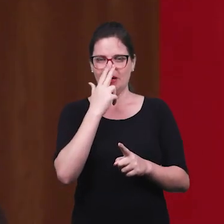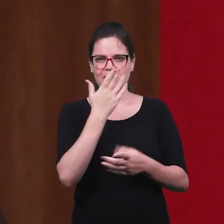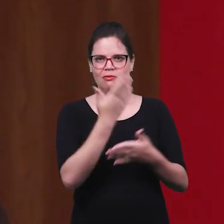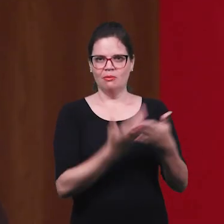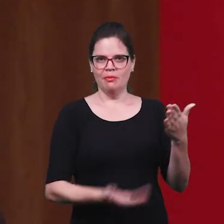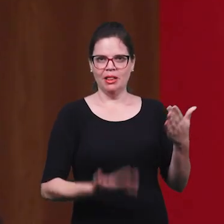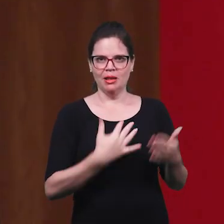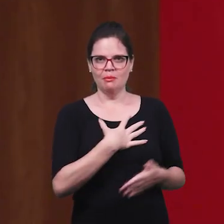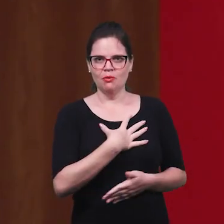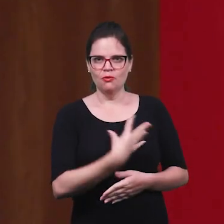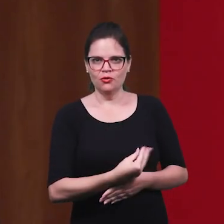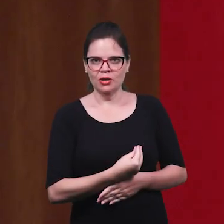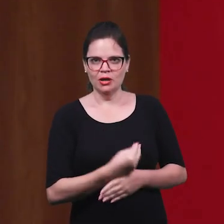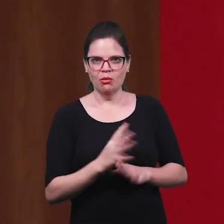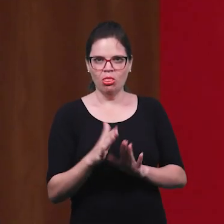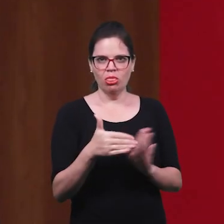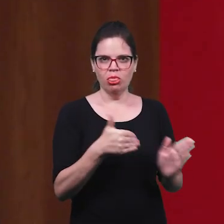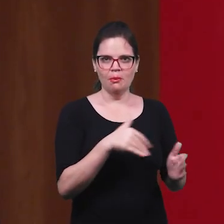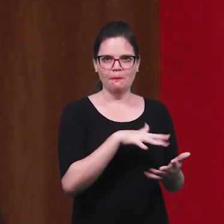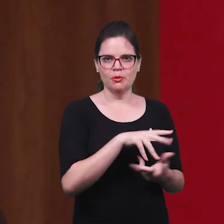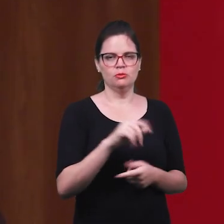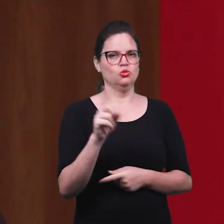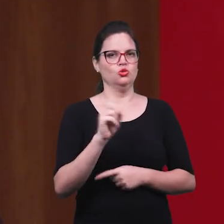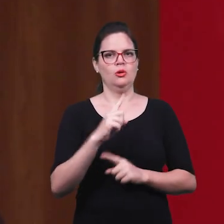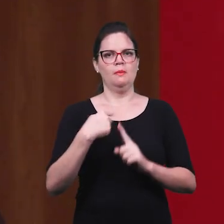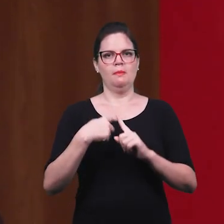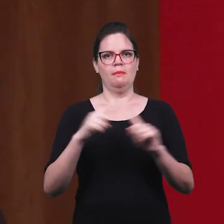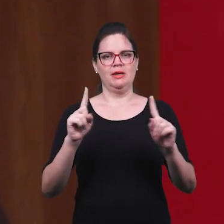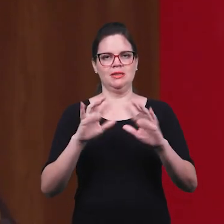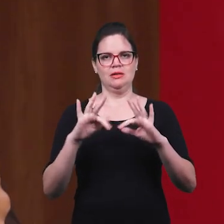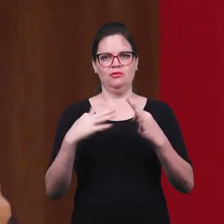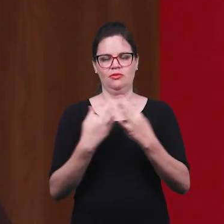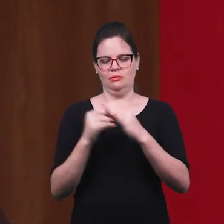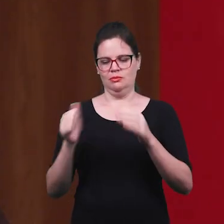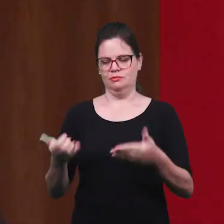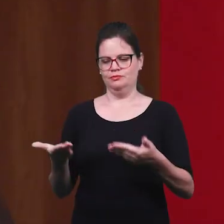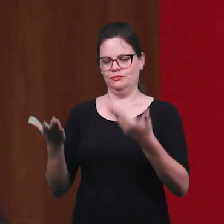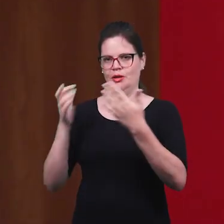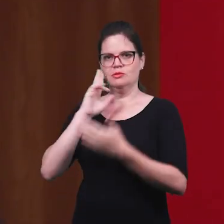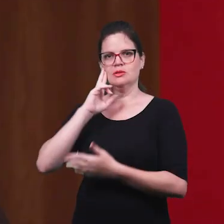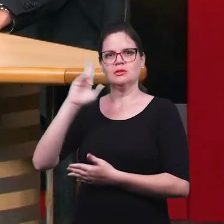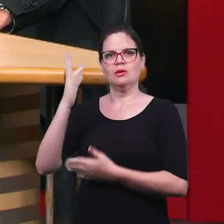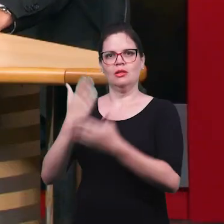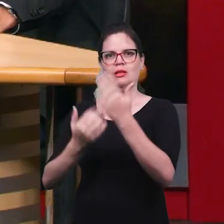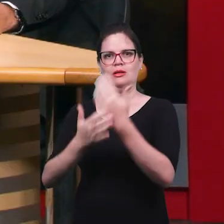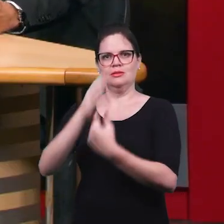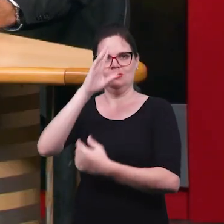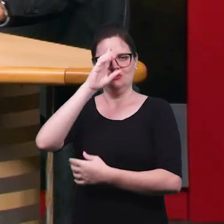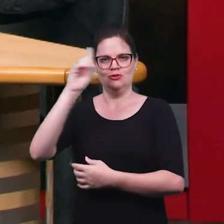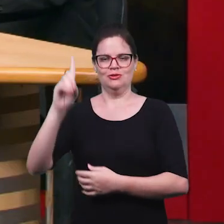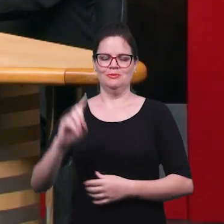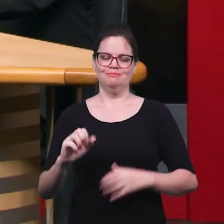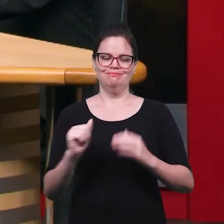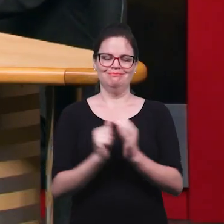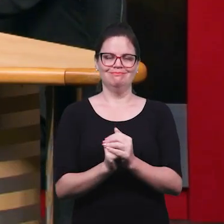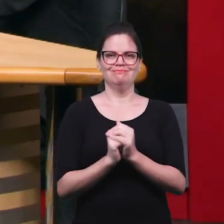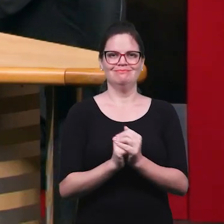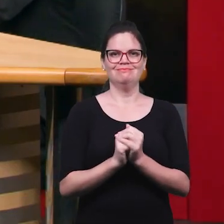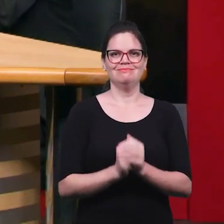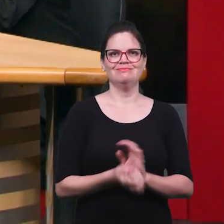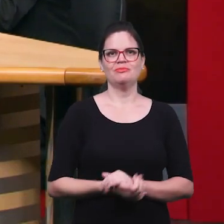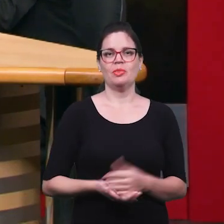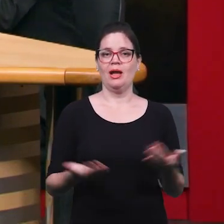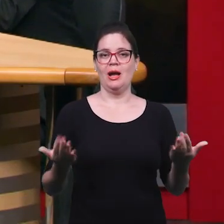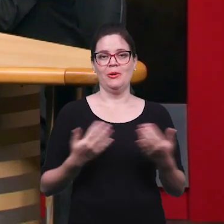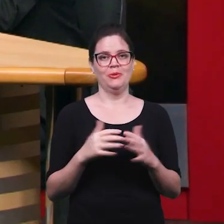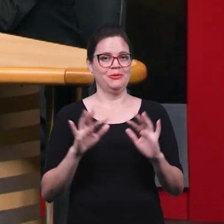mundo, mas nós entregamos os nossos filhos, a nossa família, nas mãos de Deus. Amém. Olha, chegamos ao fim, né,